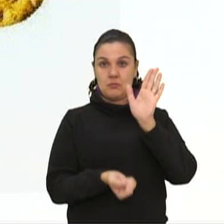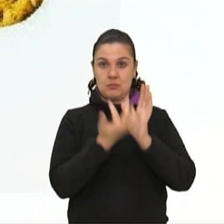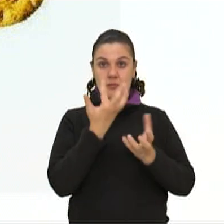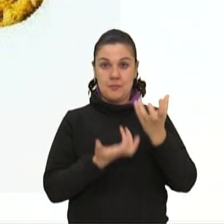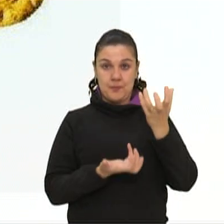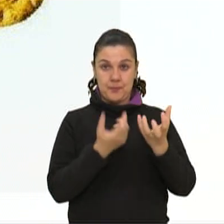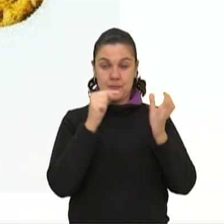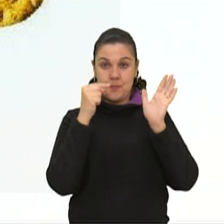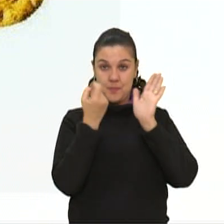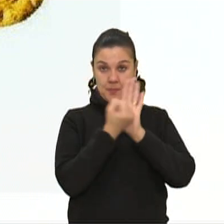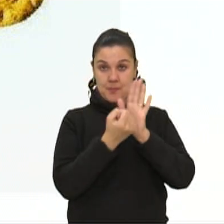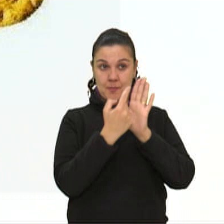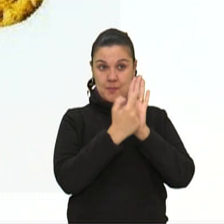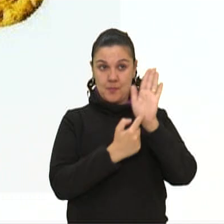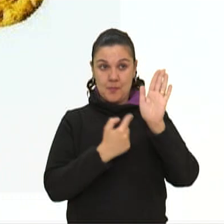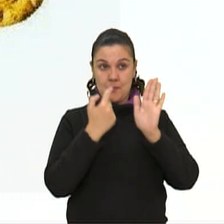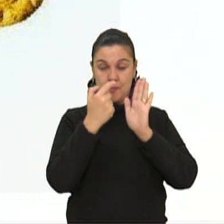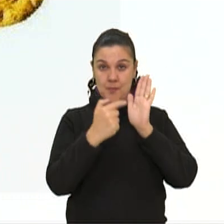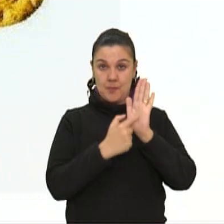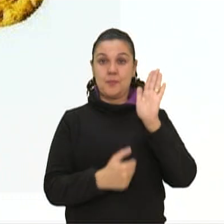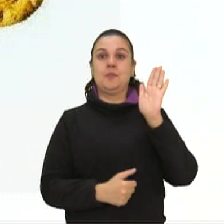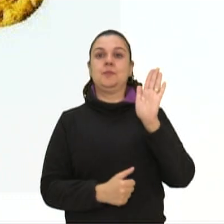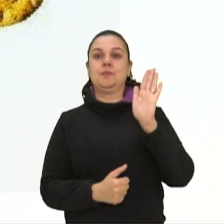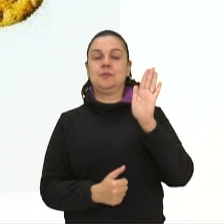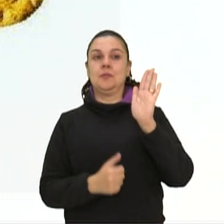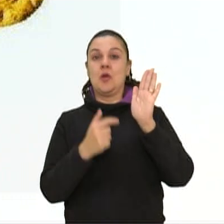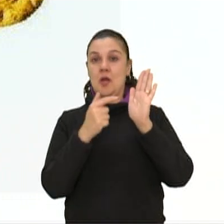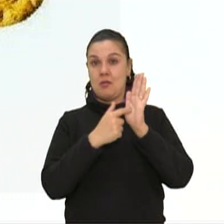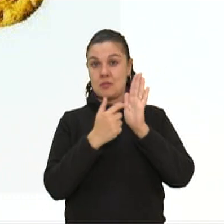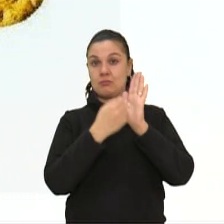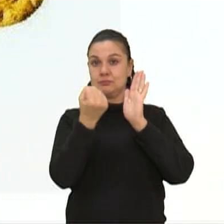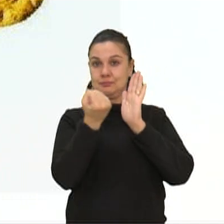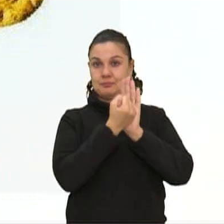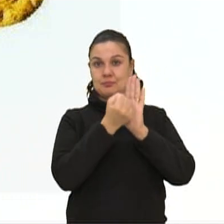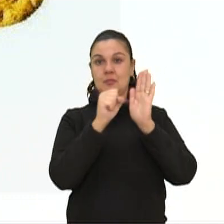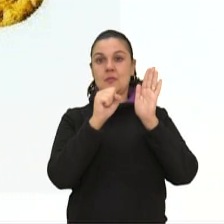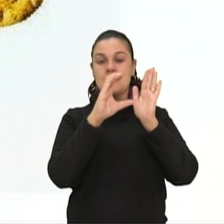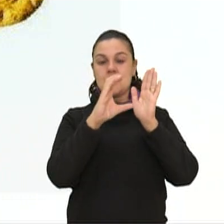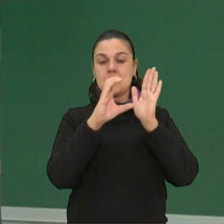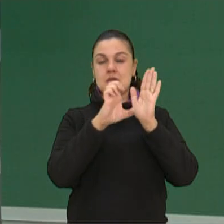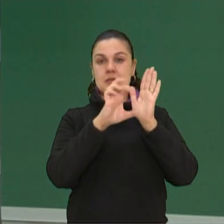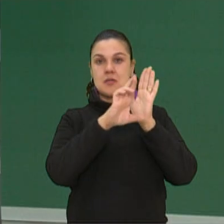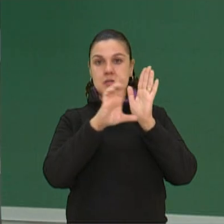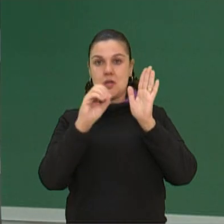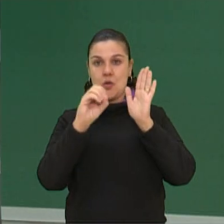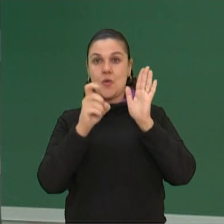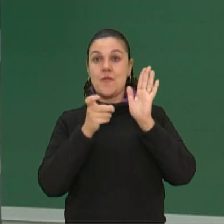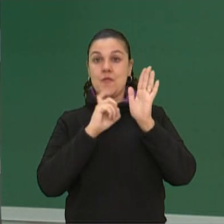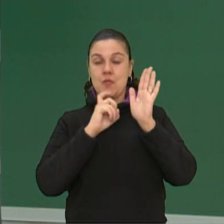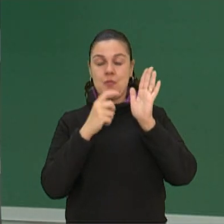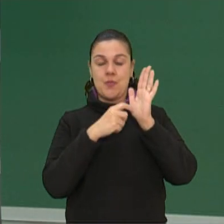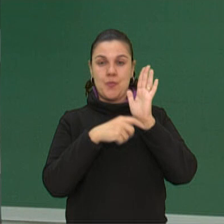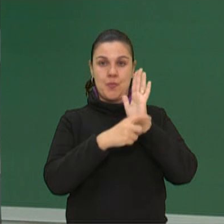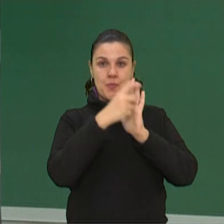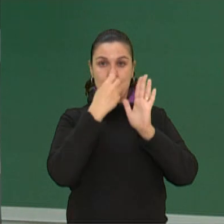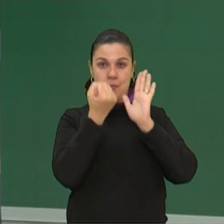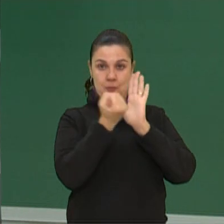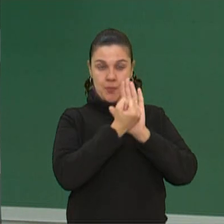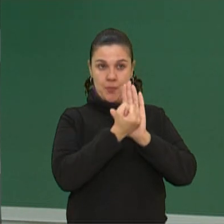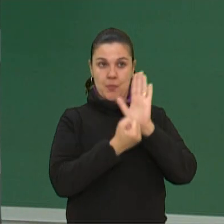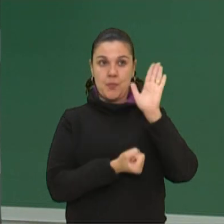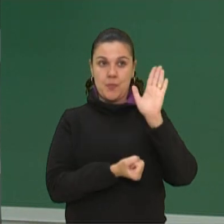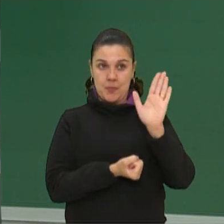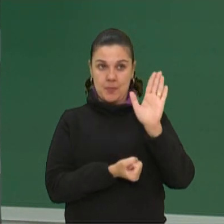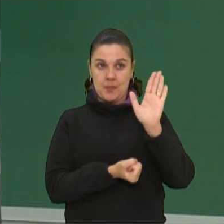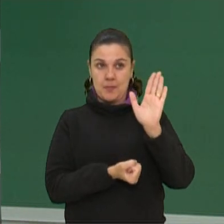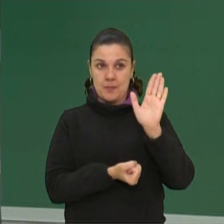Frio, que é onde ficava a casa de fundição, esse é o selo. Então, na barra de ouro, esse é o selo colocado na